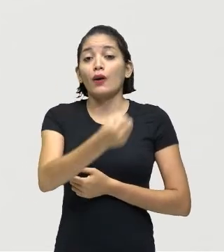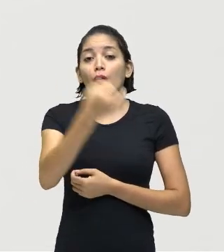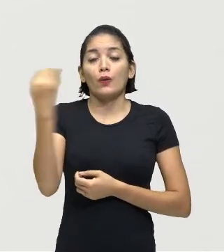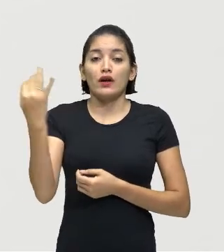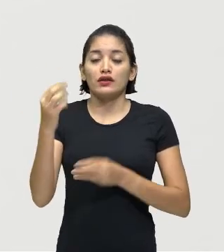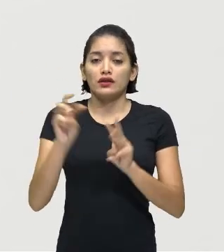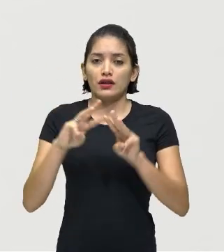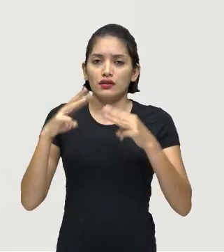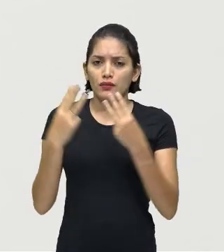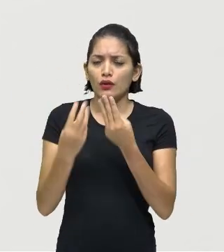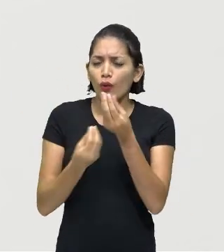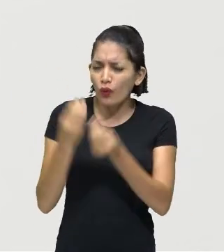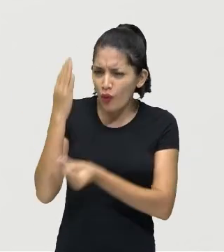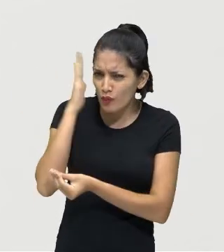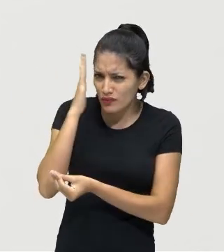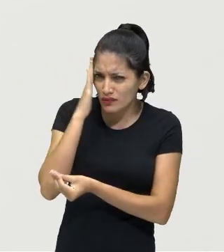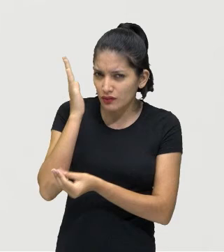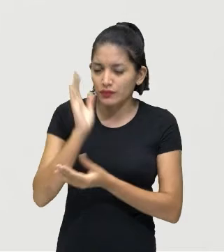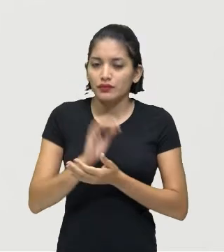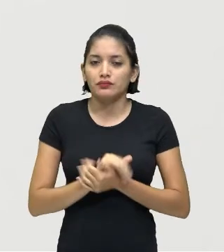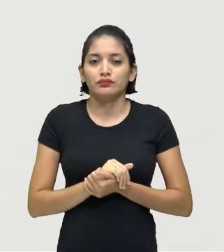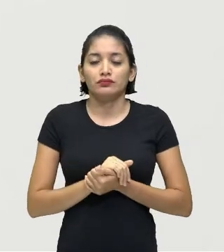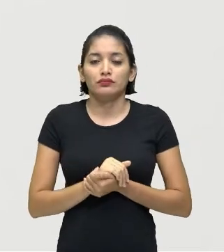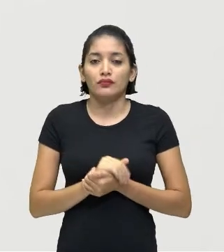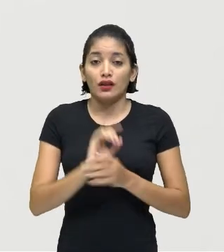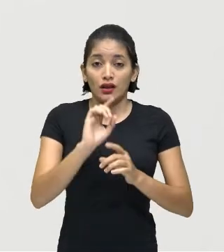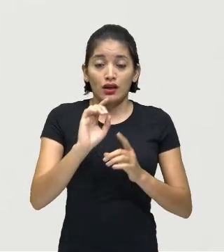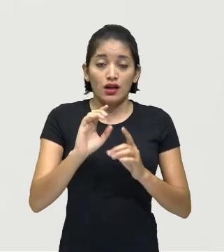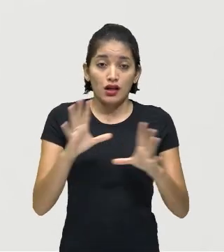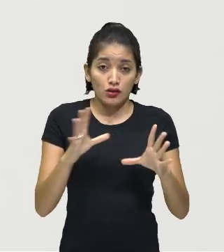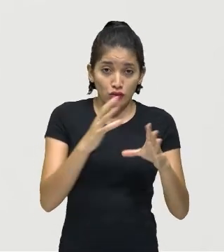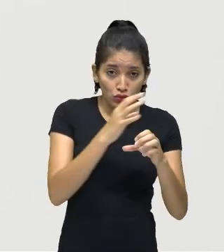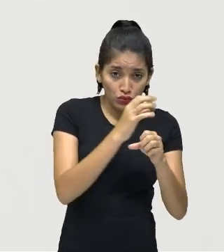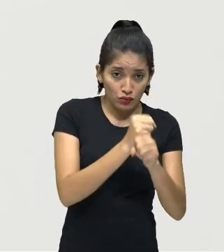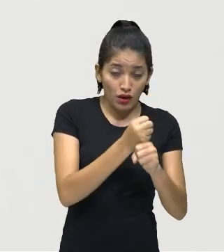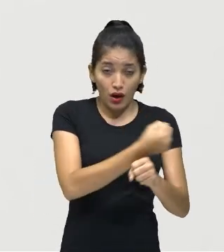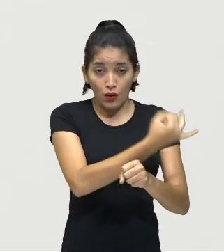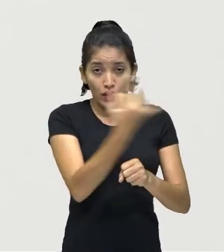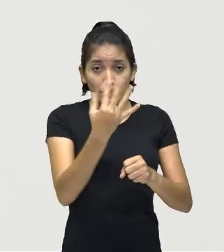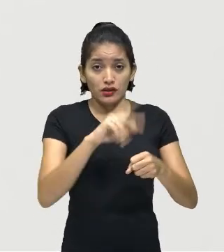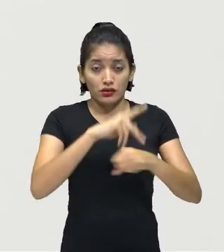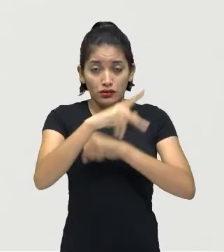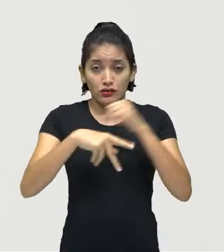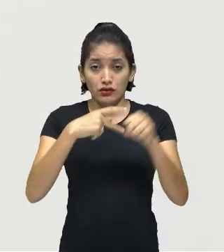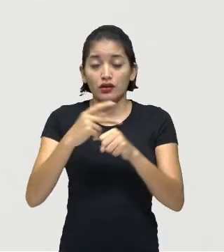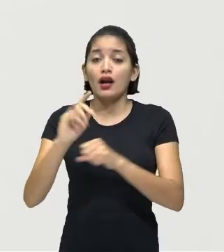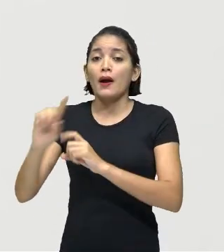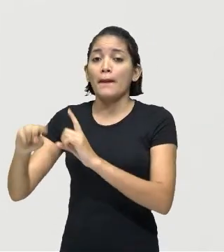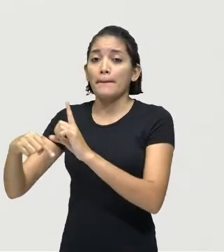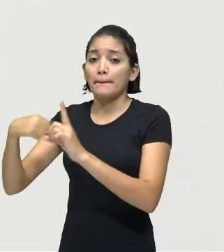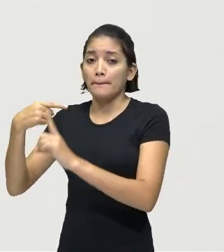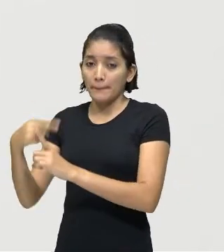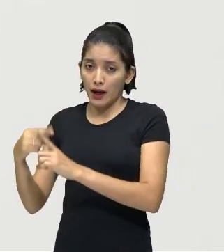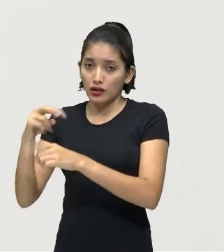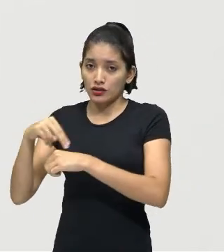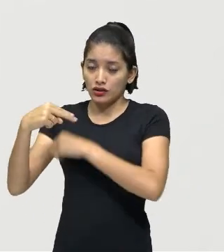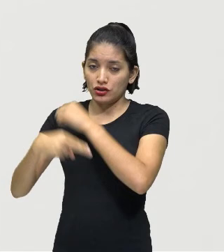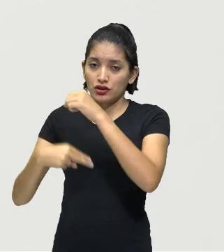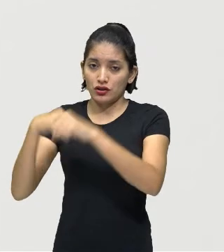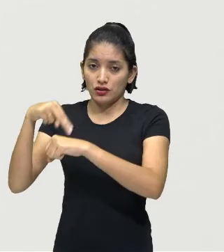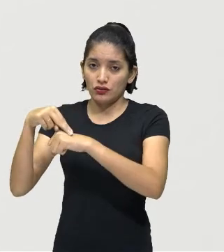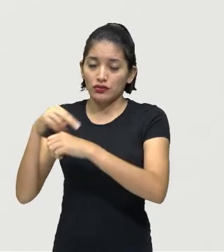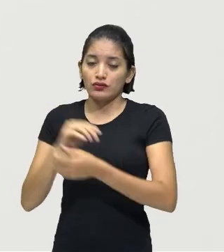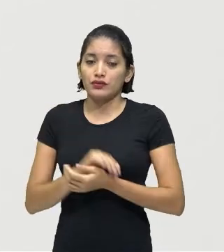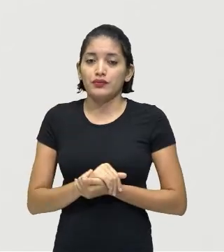massa. Como é que é o seu número de massa? Eu vou somar a quantidade de prótons mais a quantidade de nêutrons. E aí,